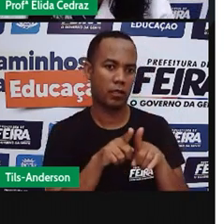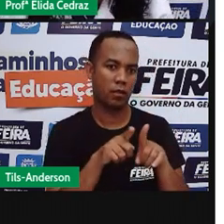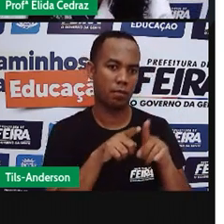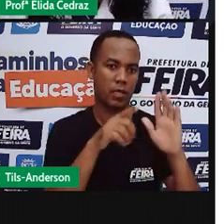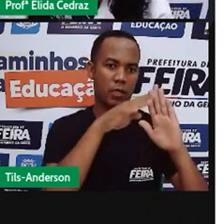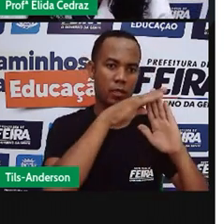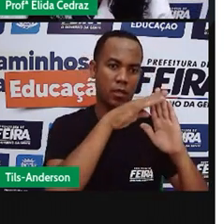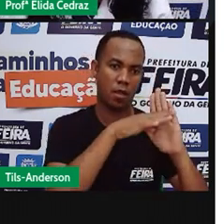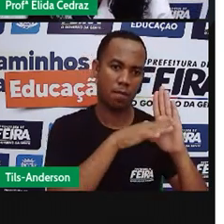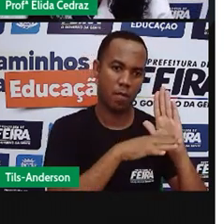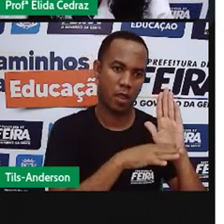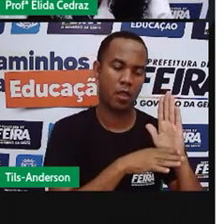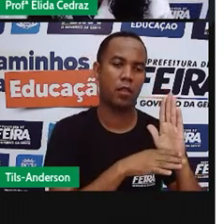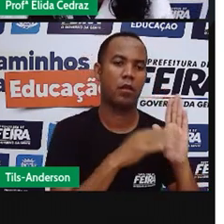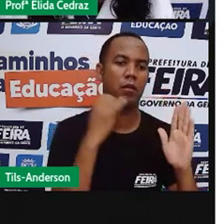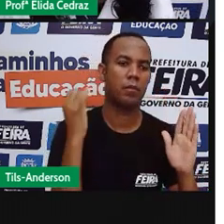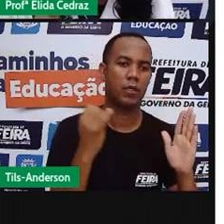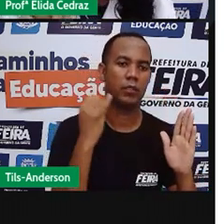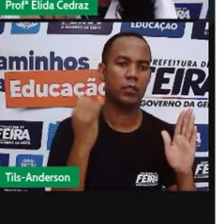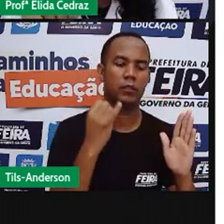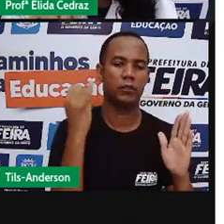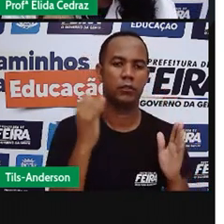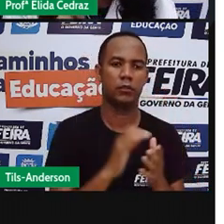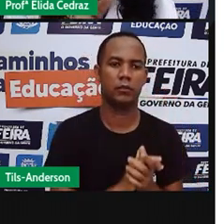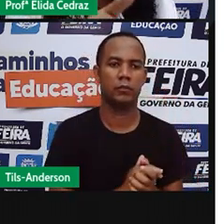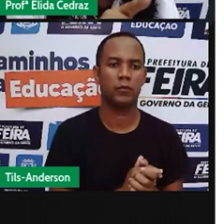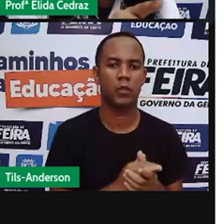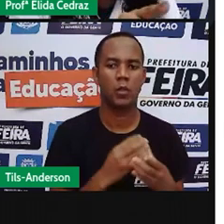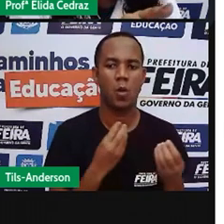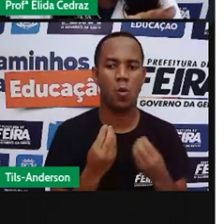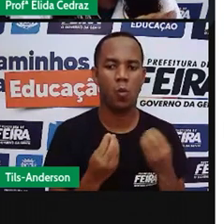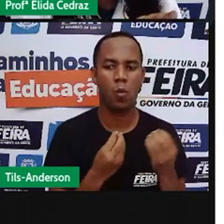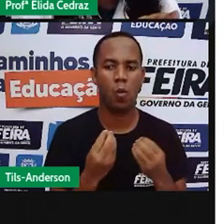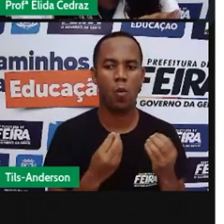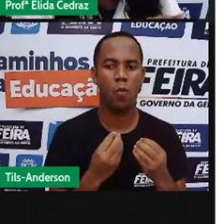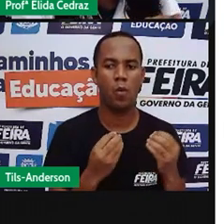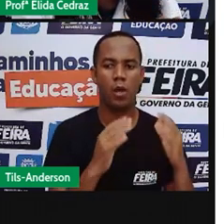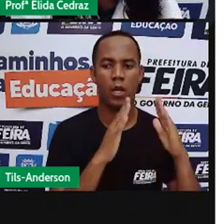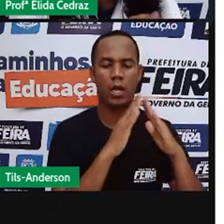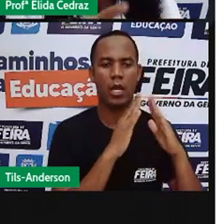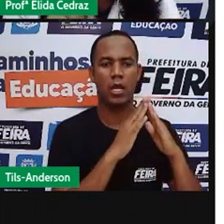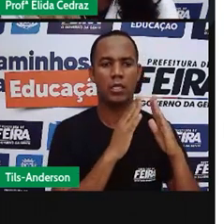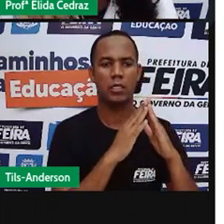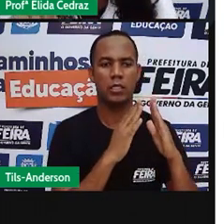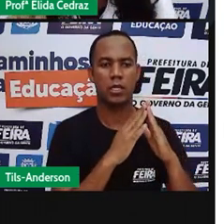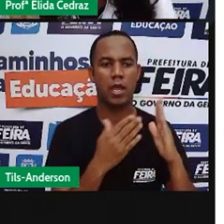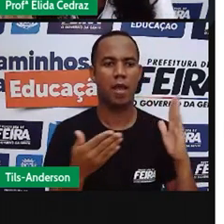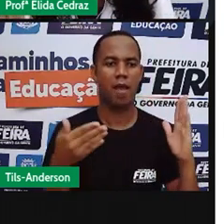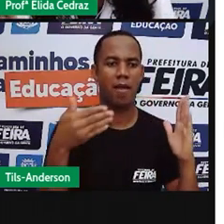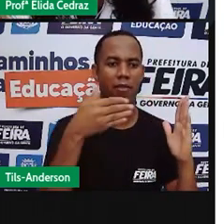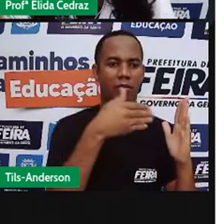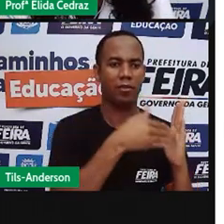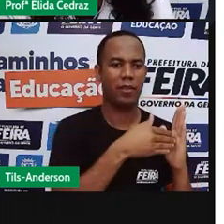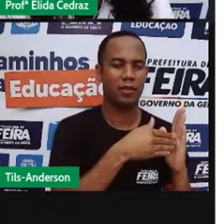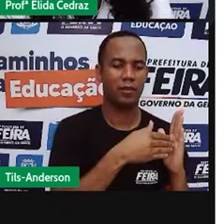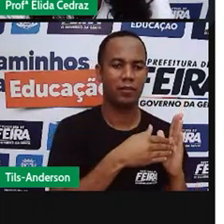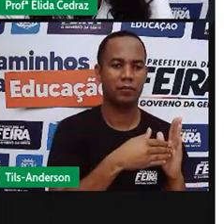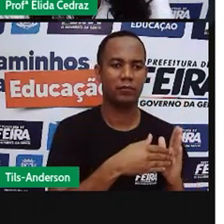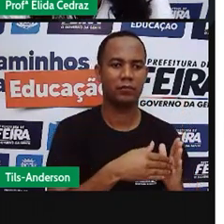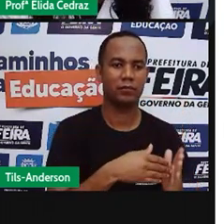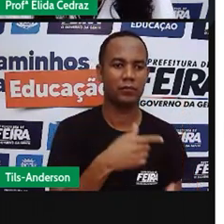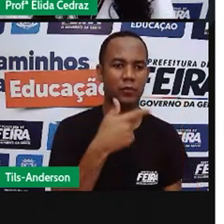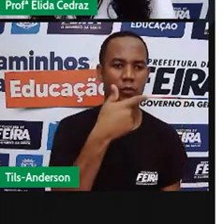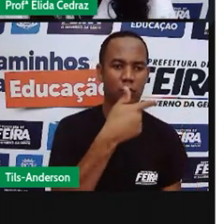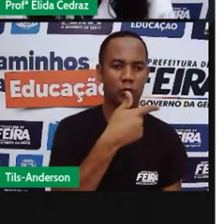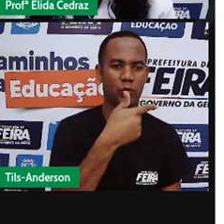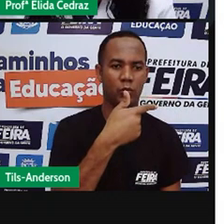para registrar os números novos. Ele registrou a casa de 200 até